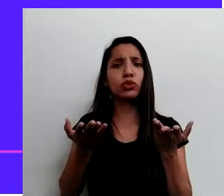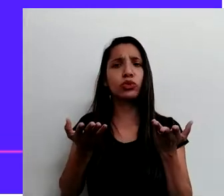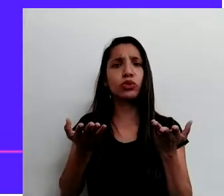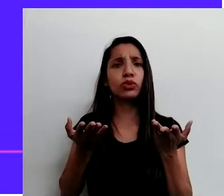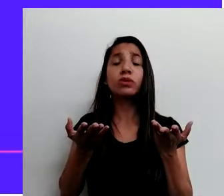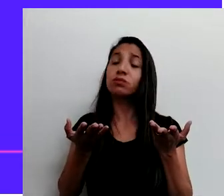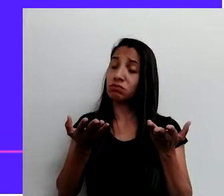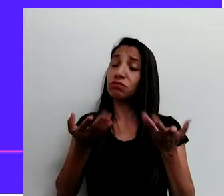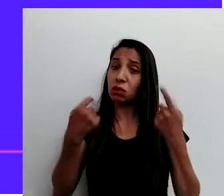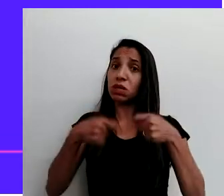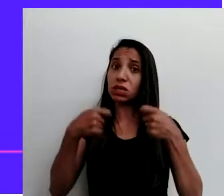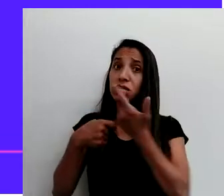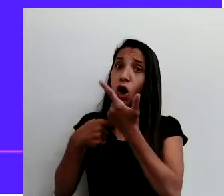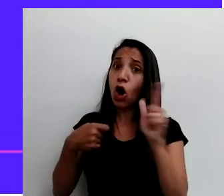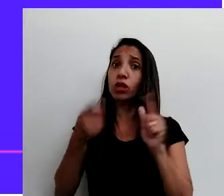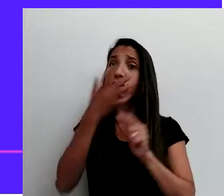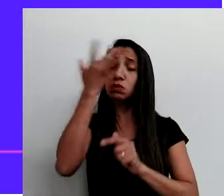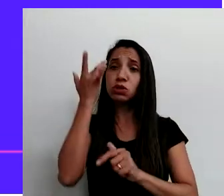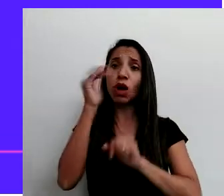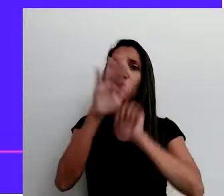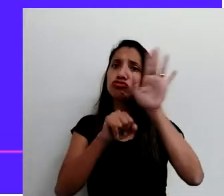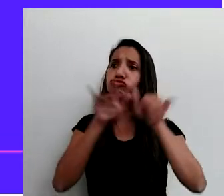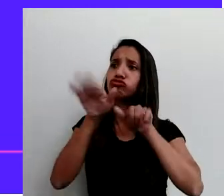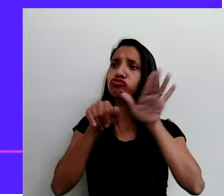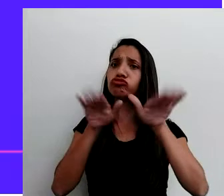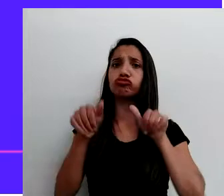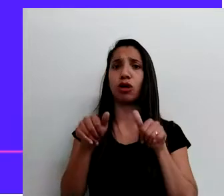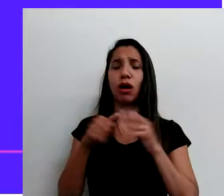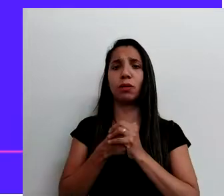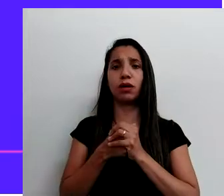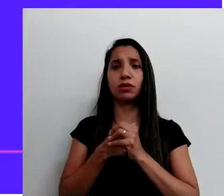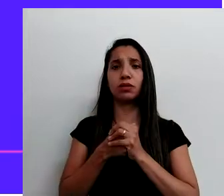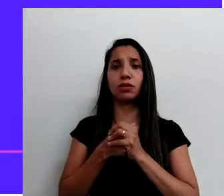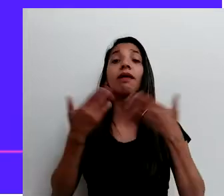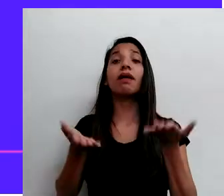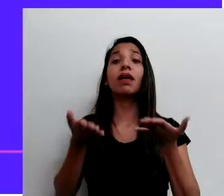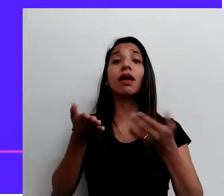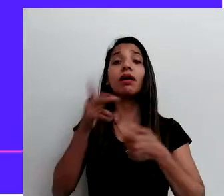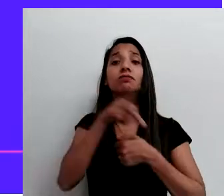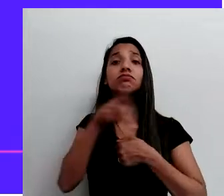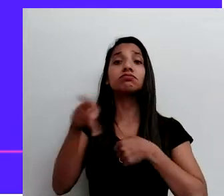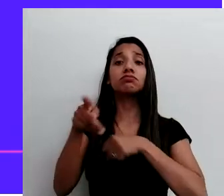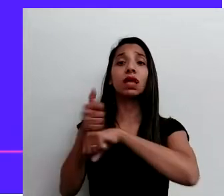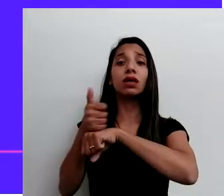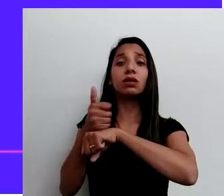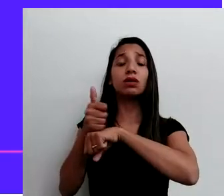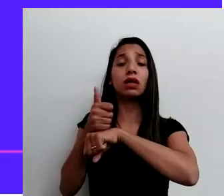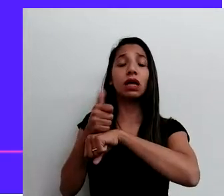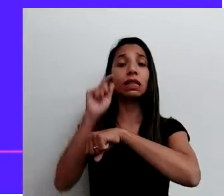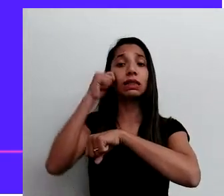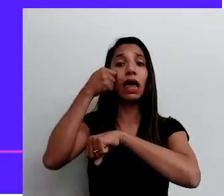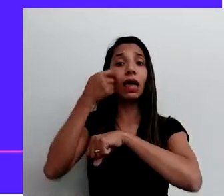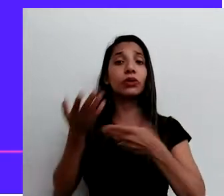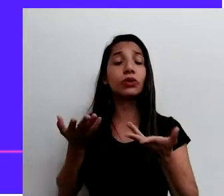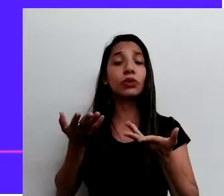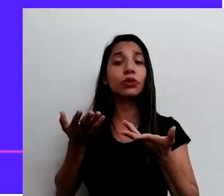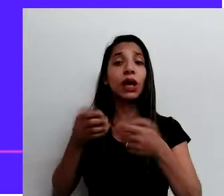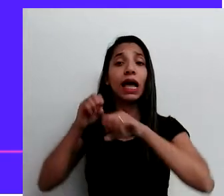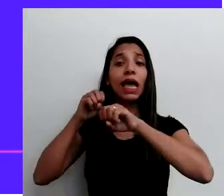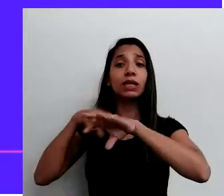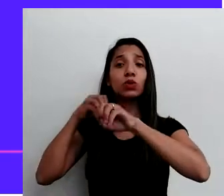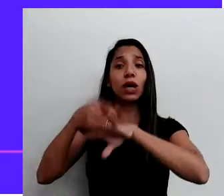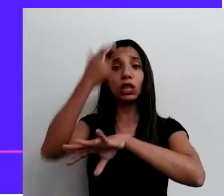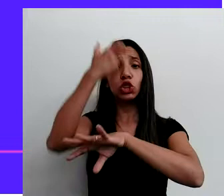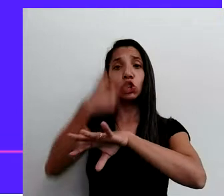envolvido nele. Então, onde estão os educadores negros? Onde estão as mulheres negras educadoras,